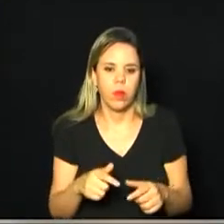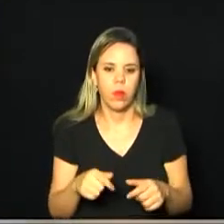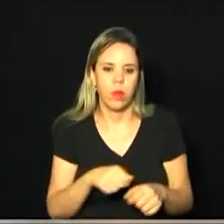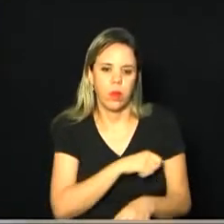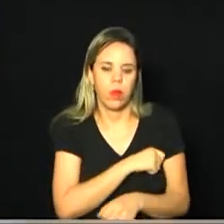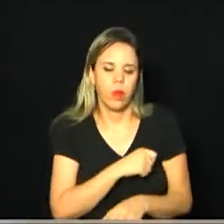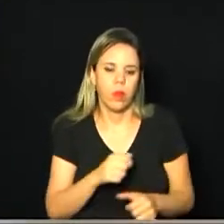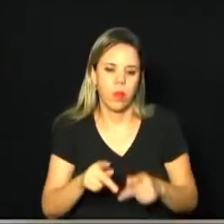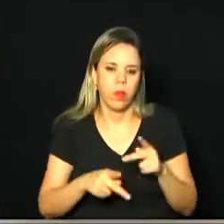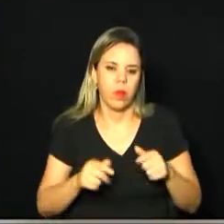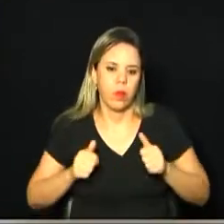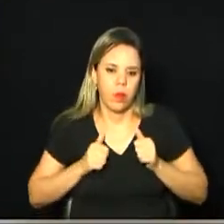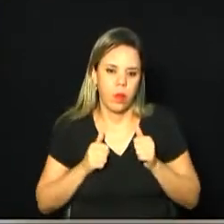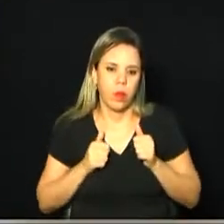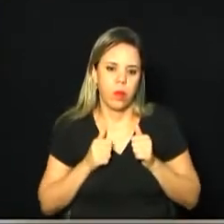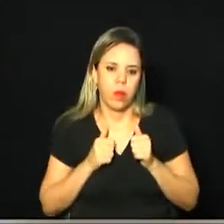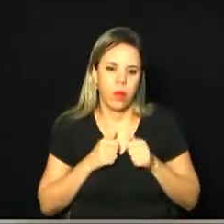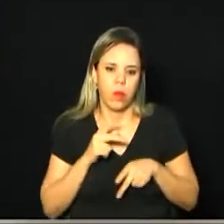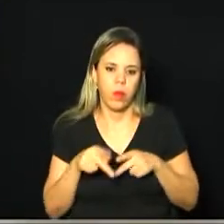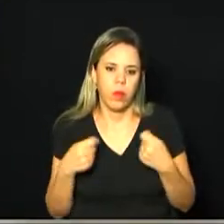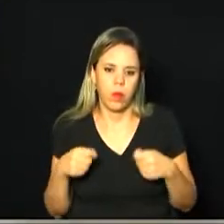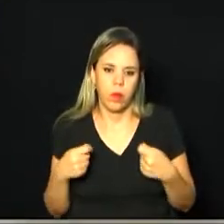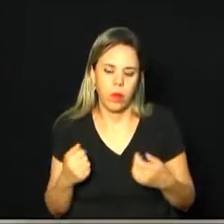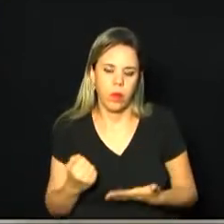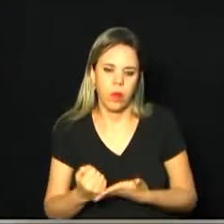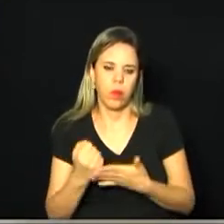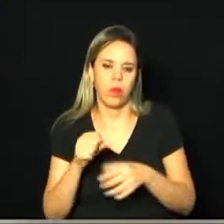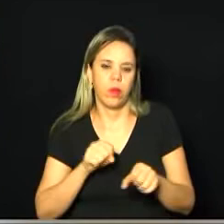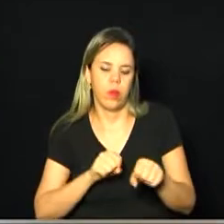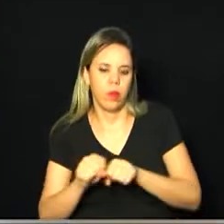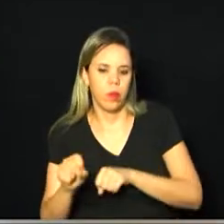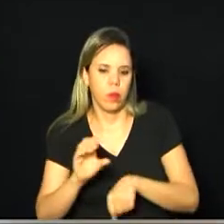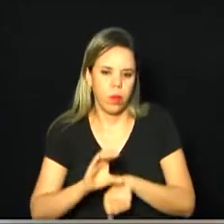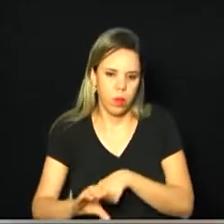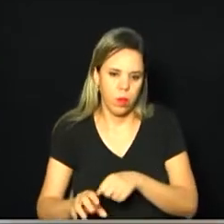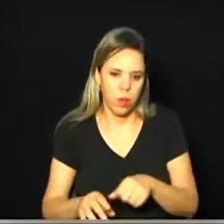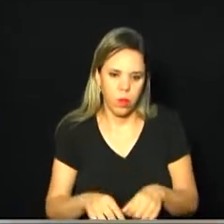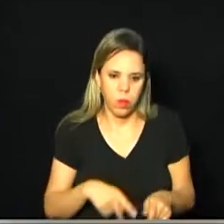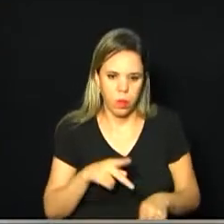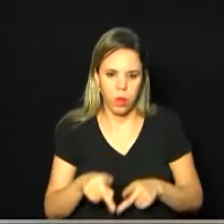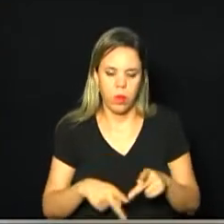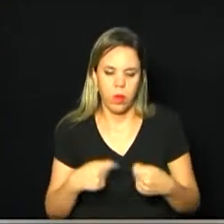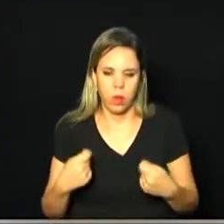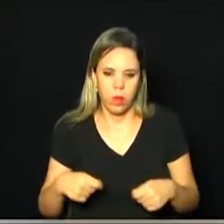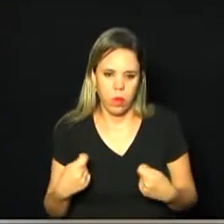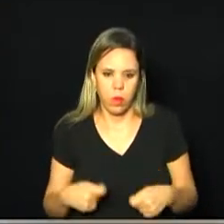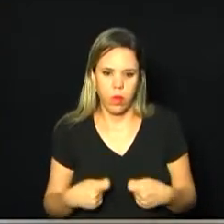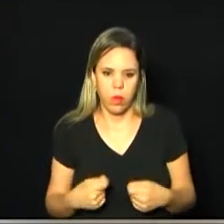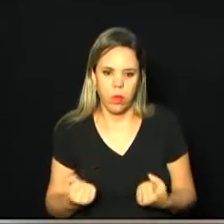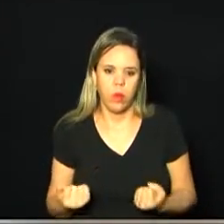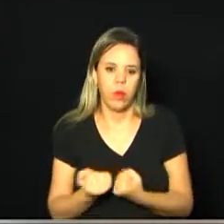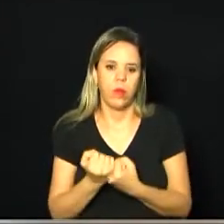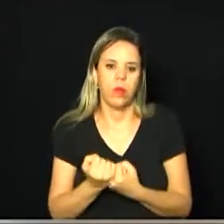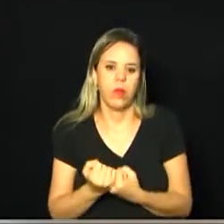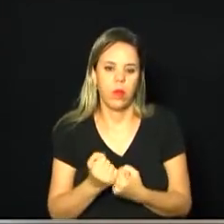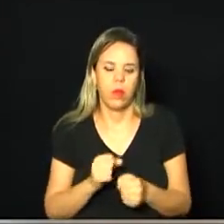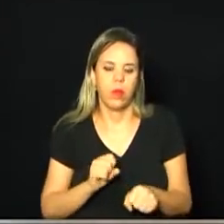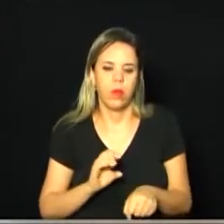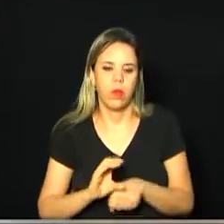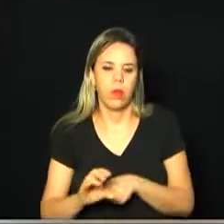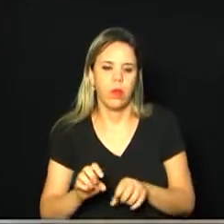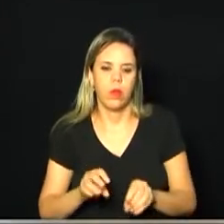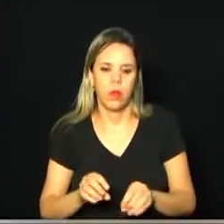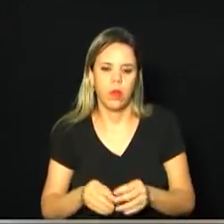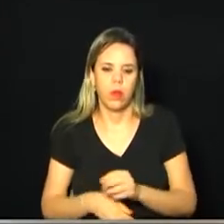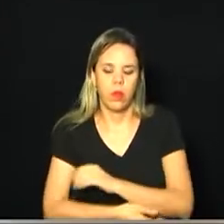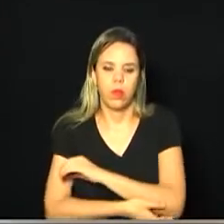alunos desempregados pessoas que precisam se formar as as pessoas que precisam desse apoio de formação